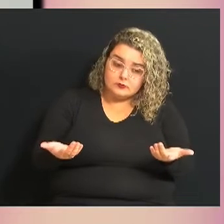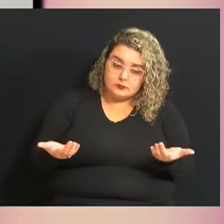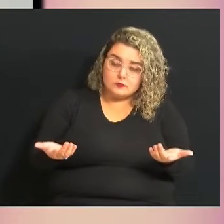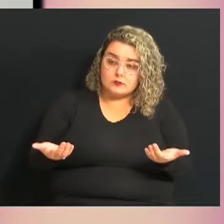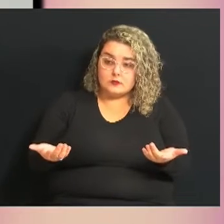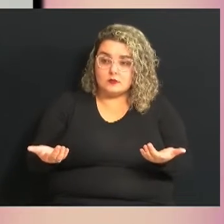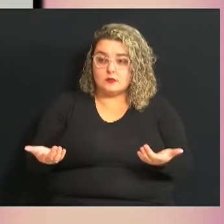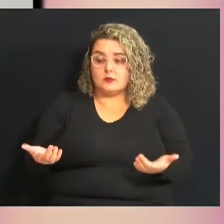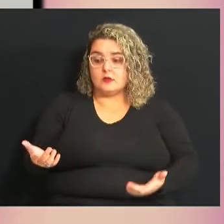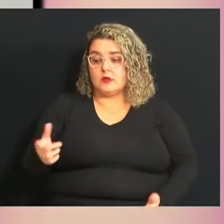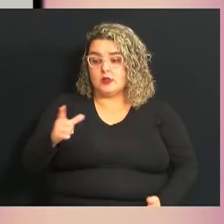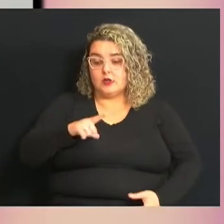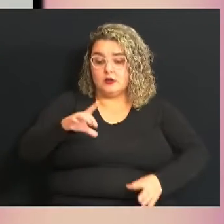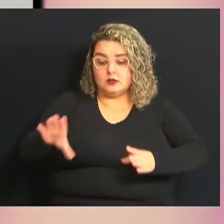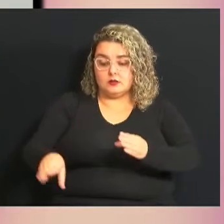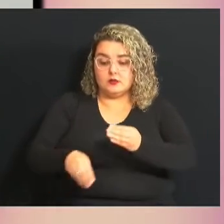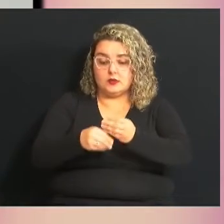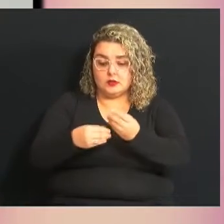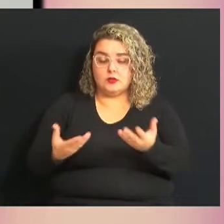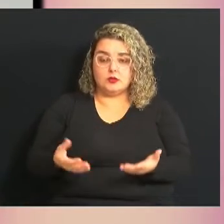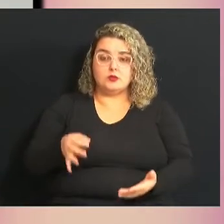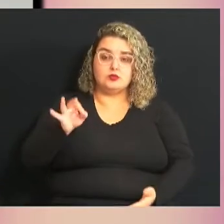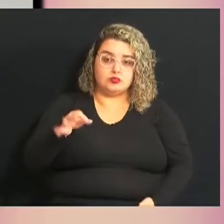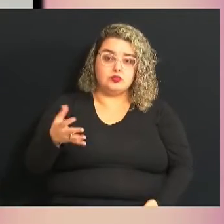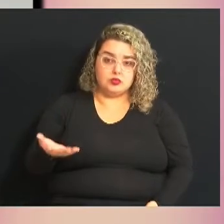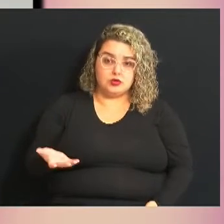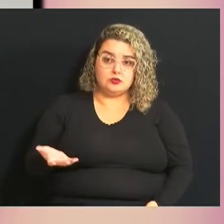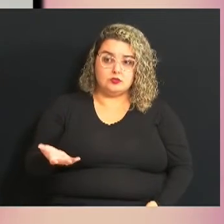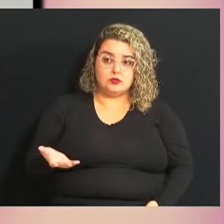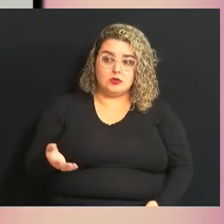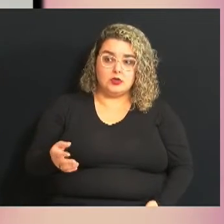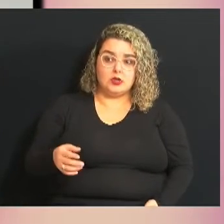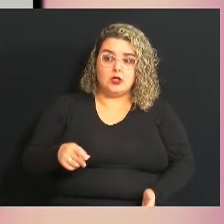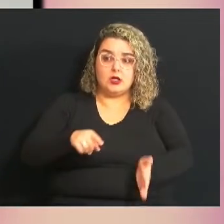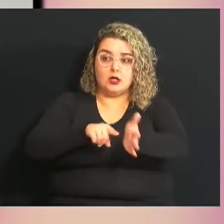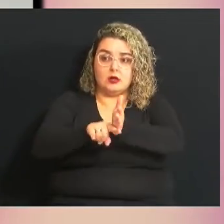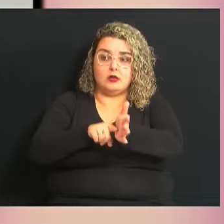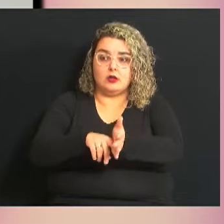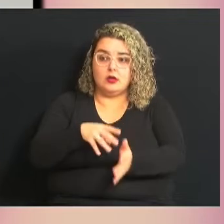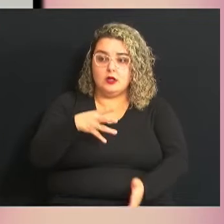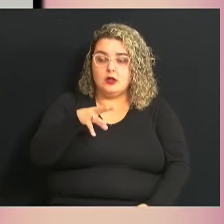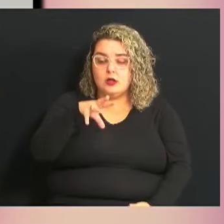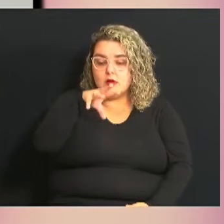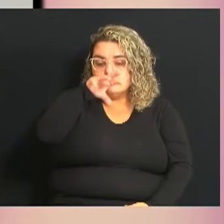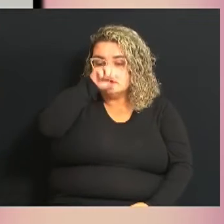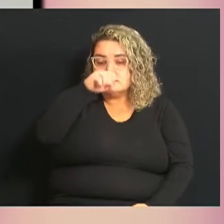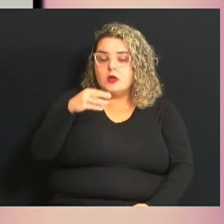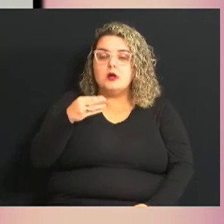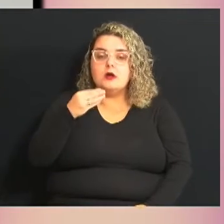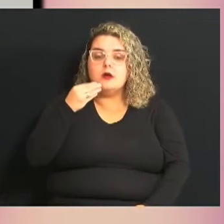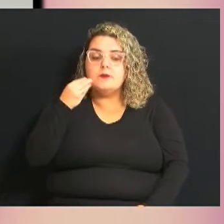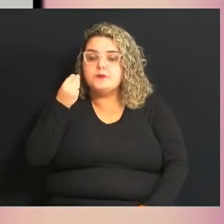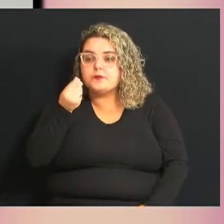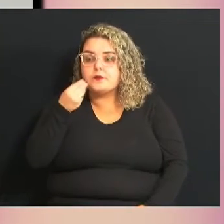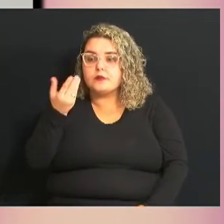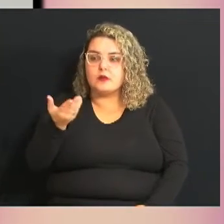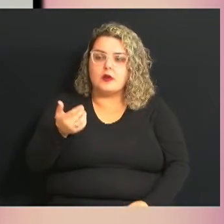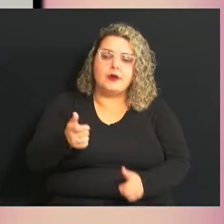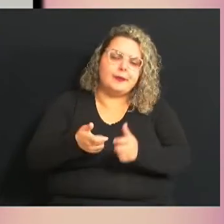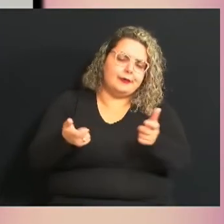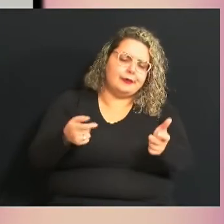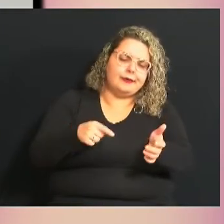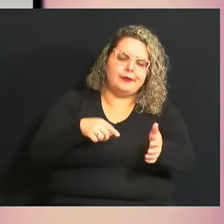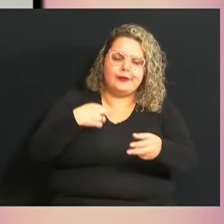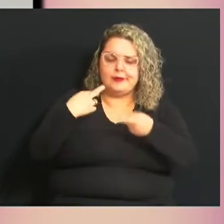veio agregar, né, justamente nas pesquisas com olfato e paladar, que era a maior queixa, né,